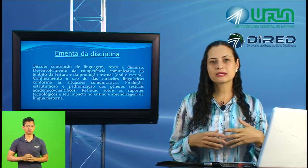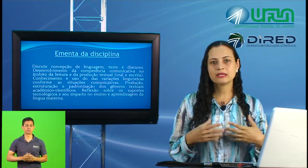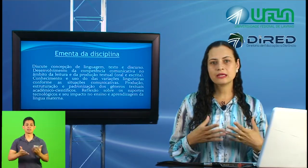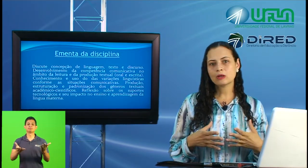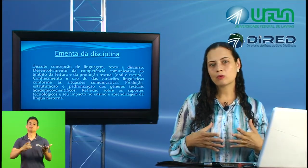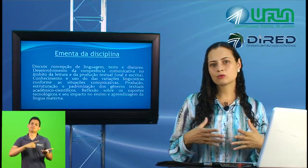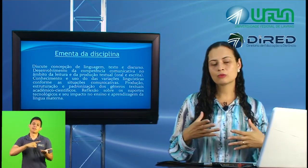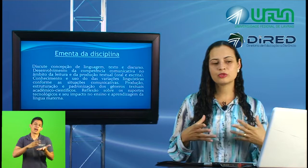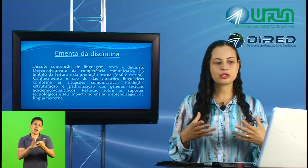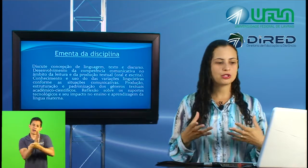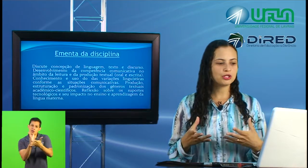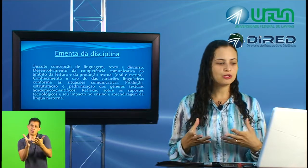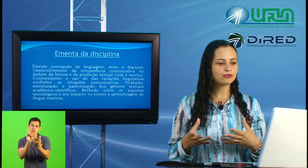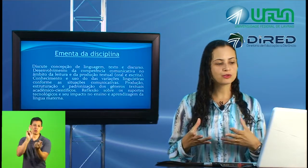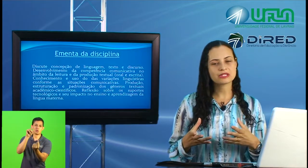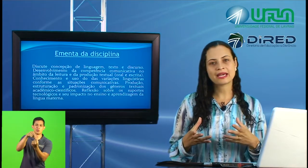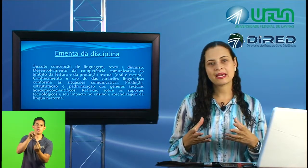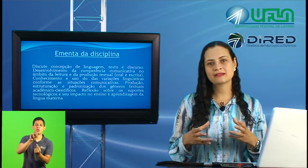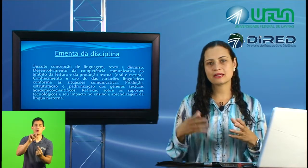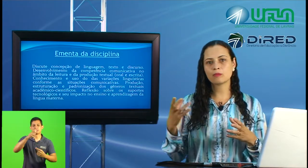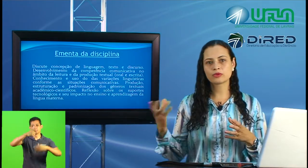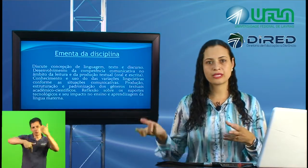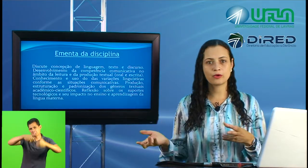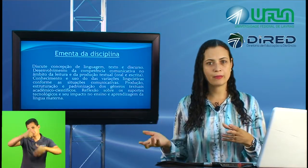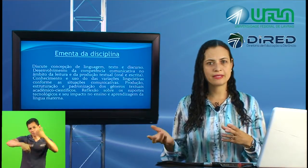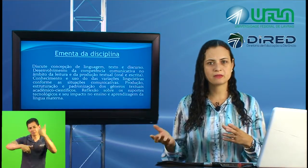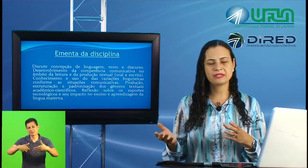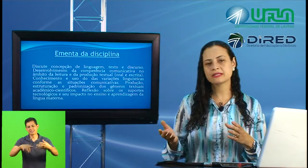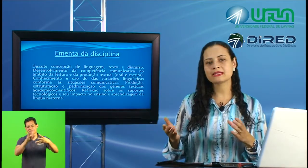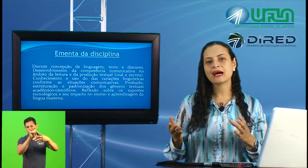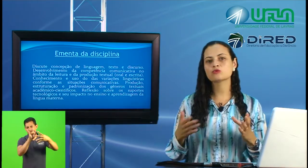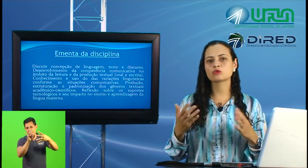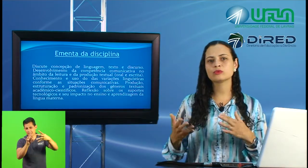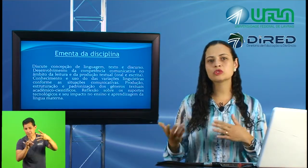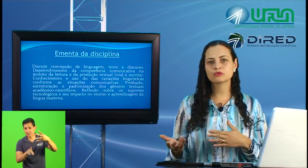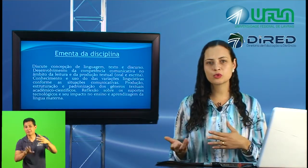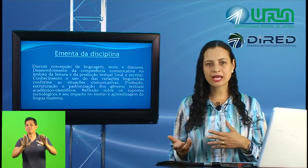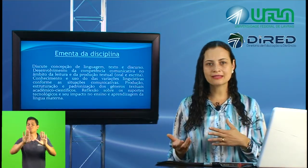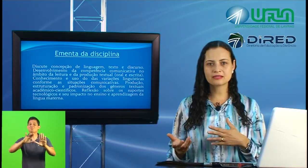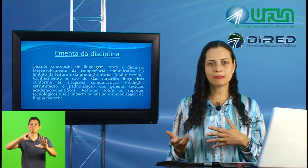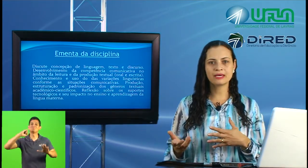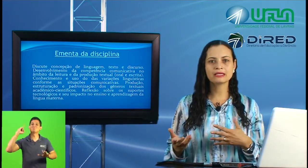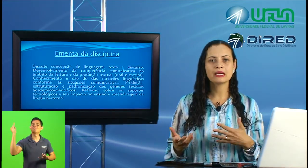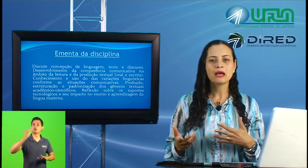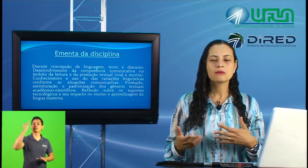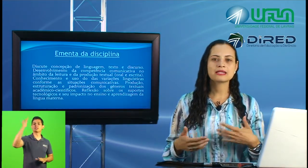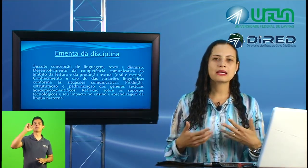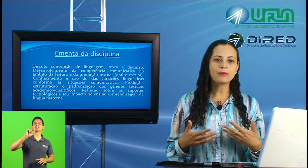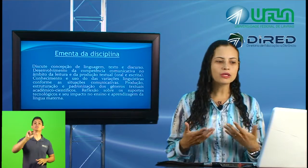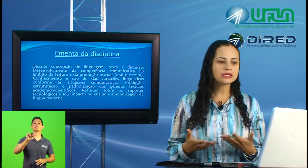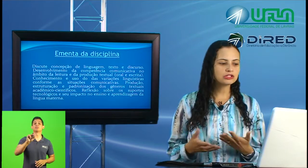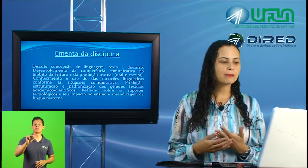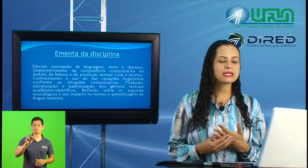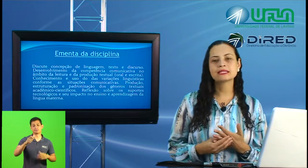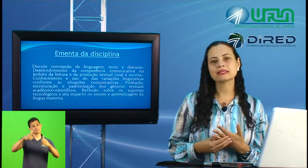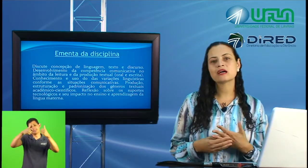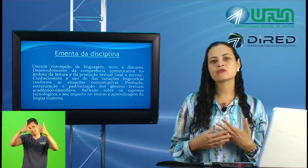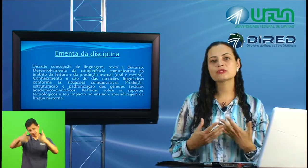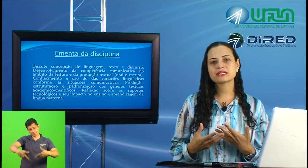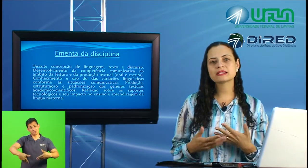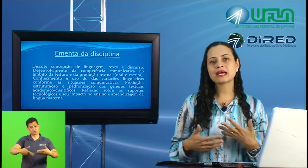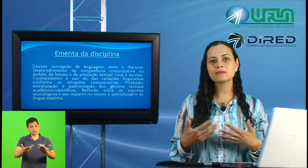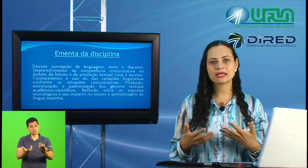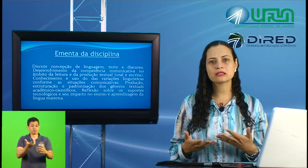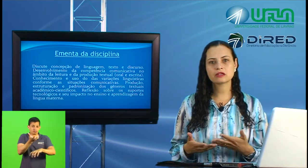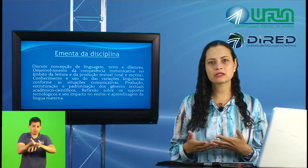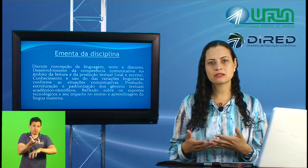temos aqui alguns objetivos que serão posteriormente explicitados, os objetivos de cada semana, mas é importante apresentar a